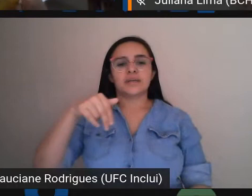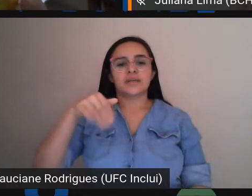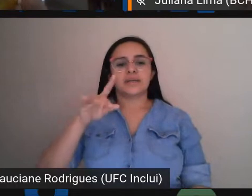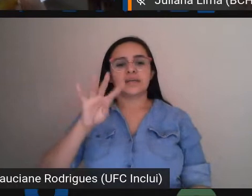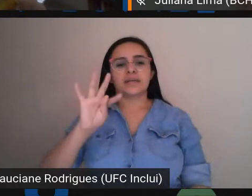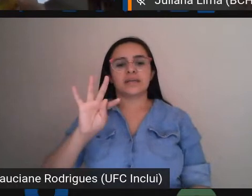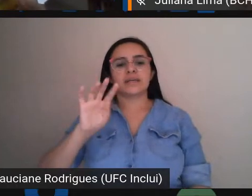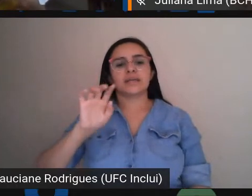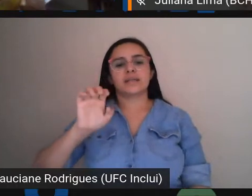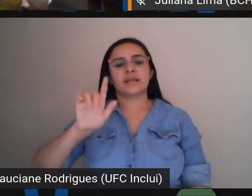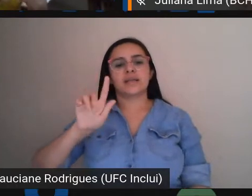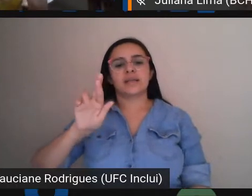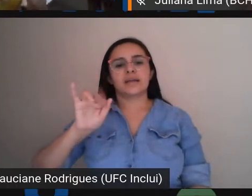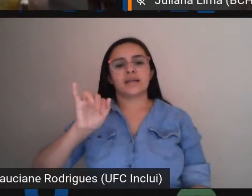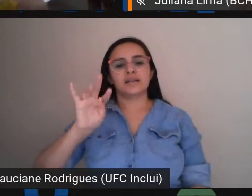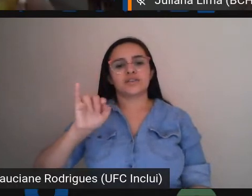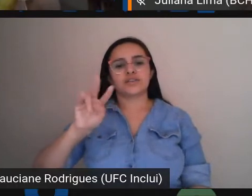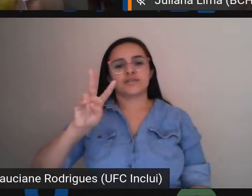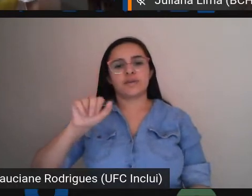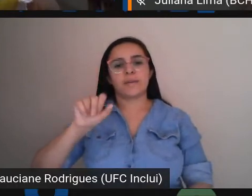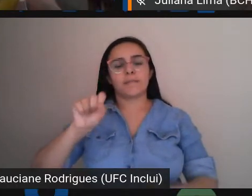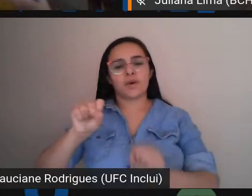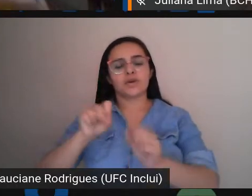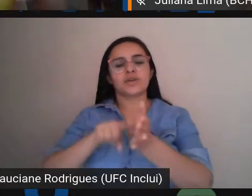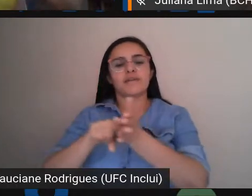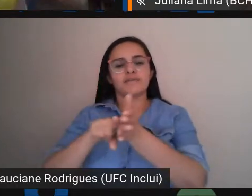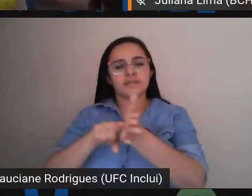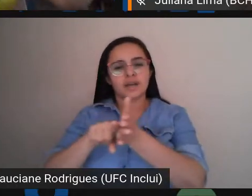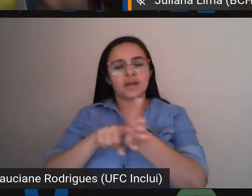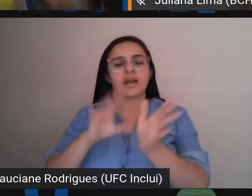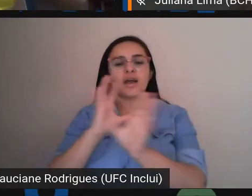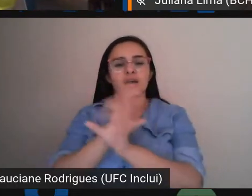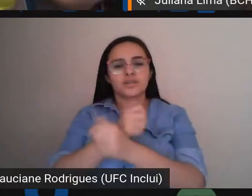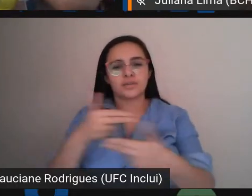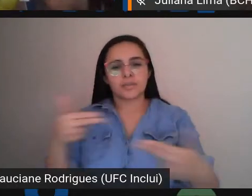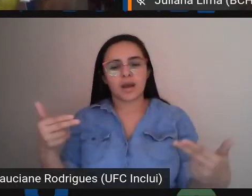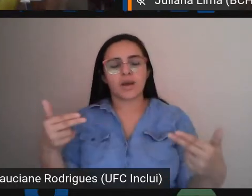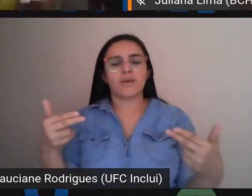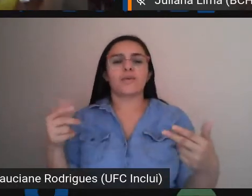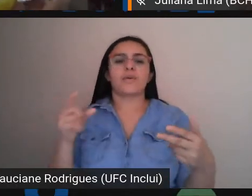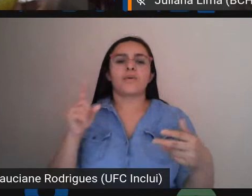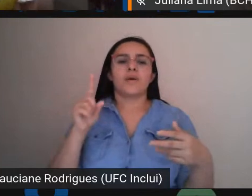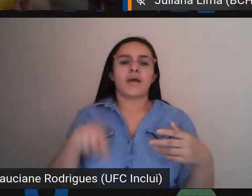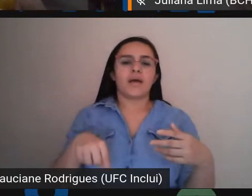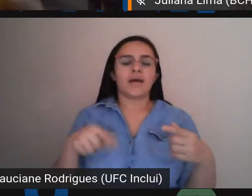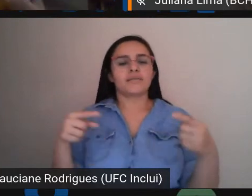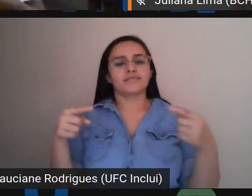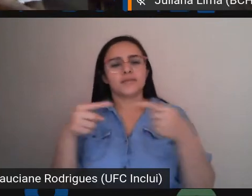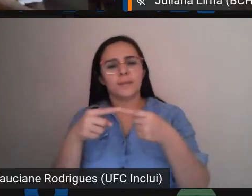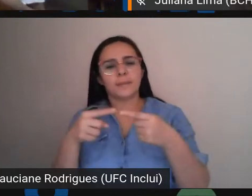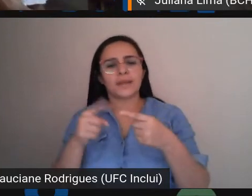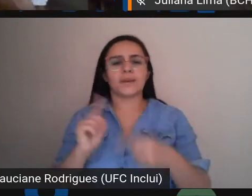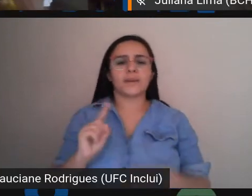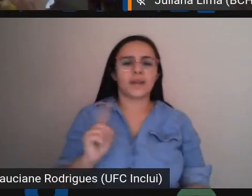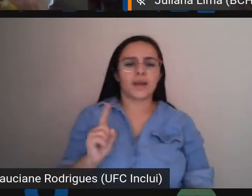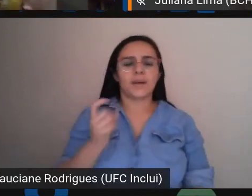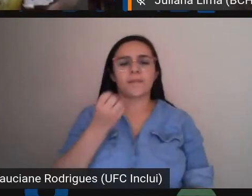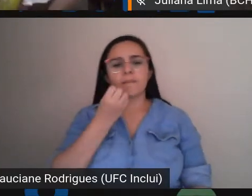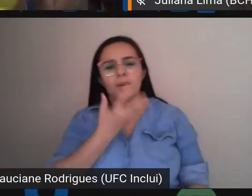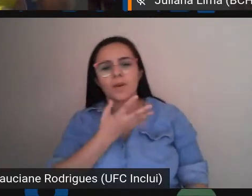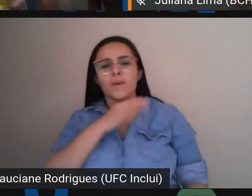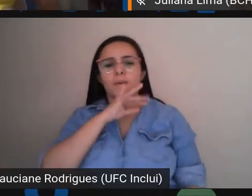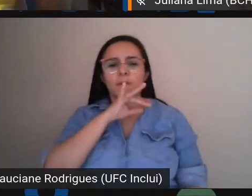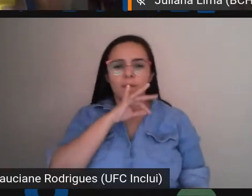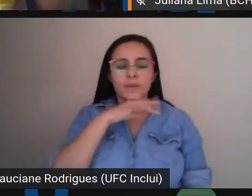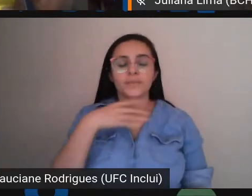pode incluir essas pesquisas epidemiológicas, ou seja, funciona, não funciona, a frequência é X, é Y, e também pesquisa